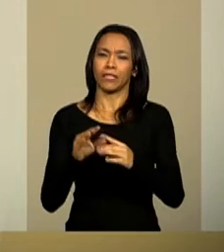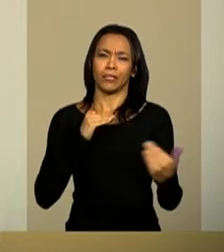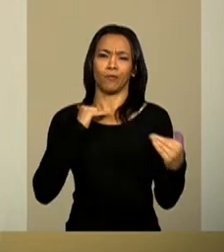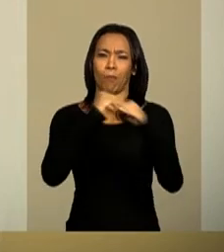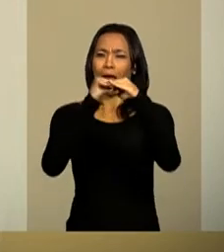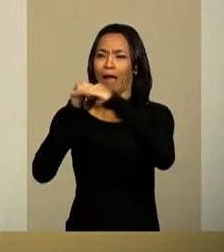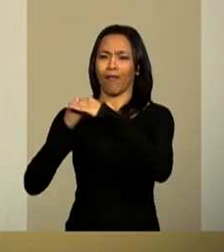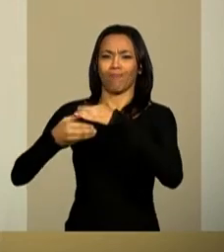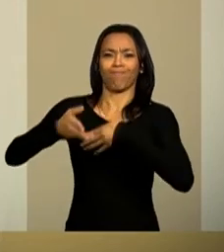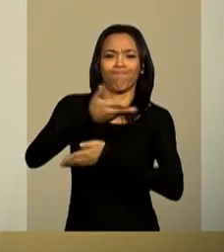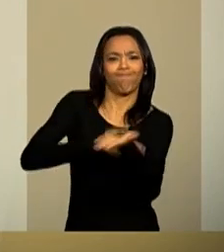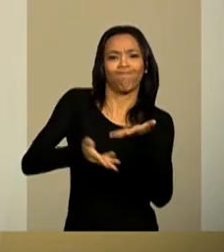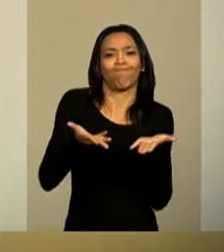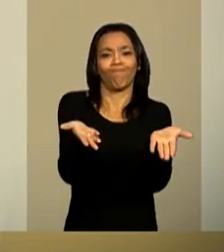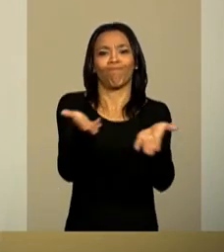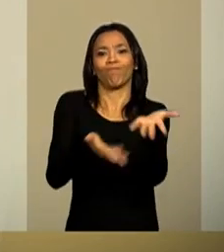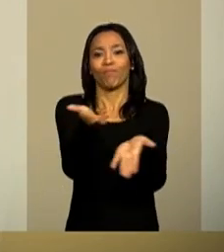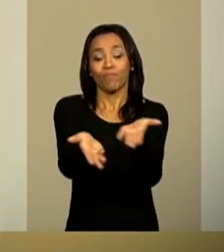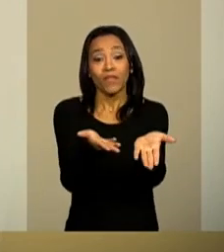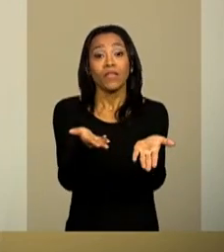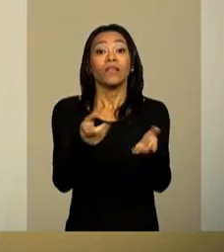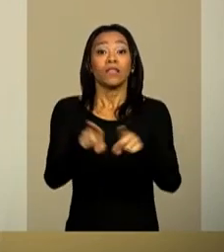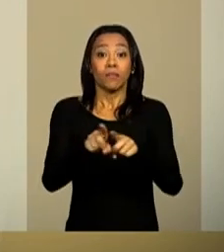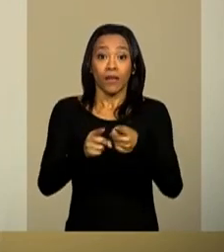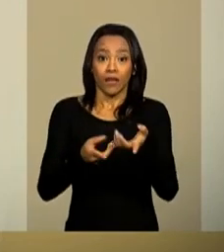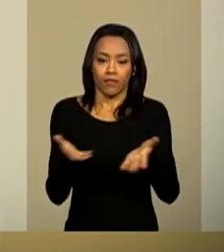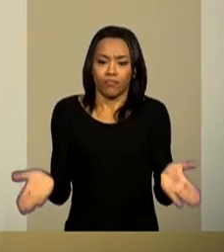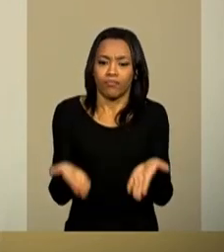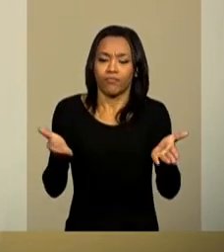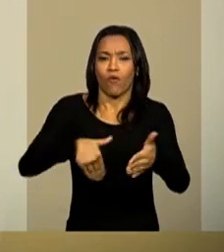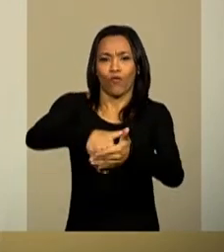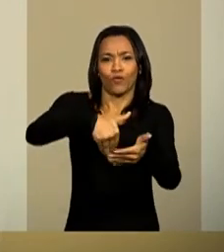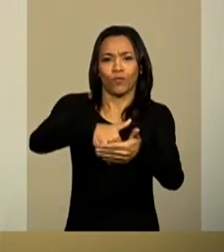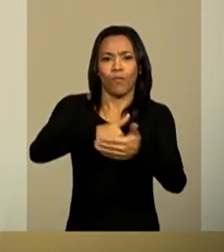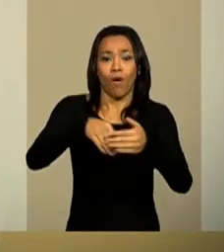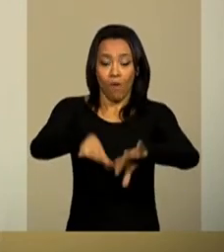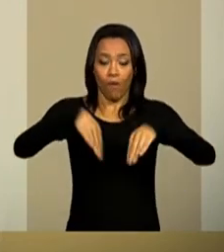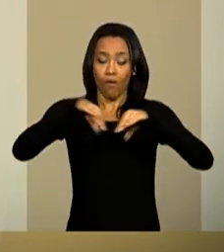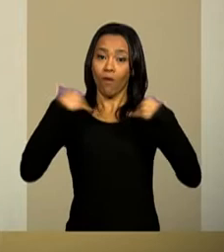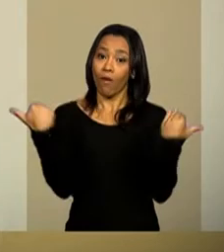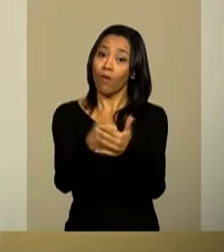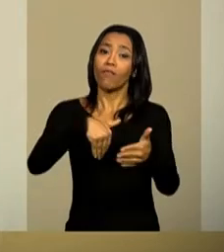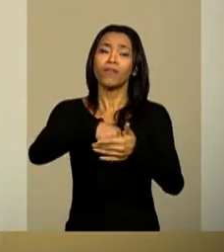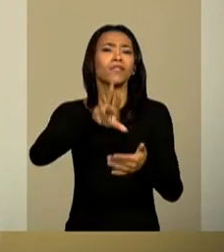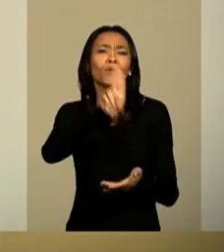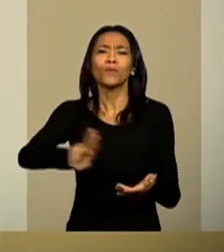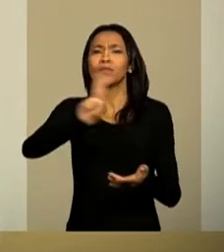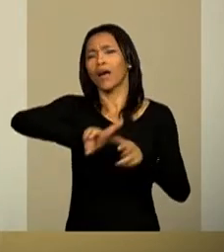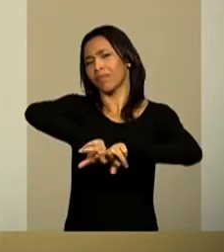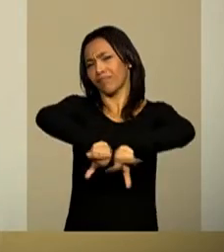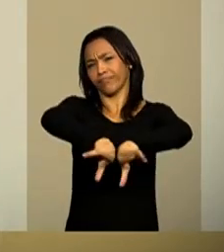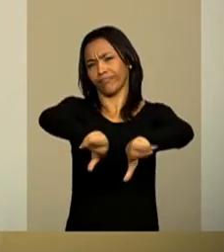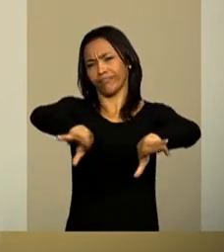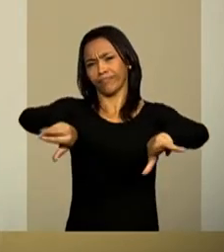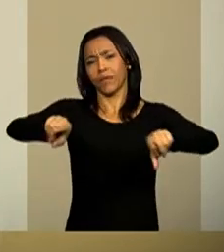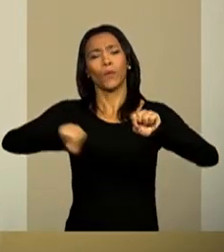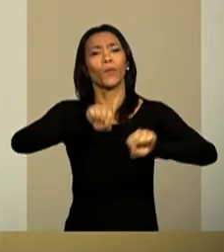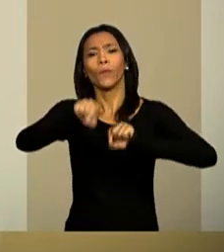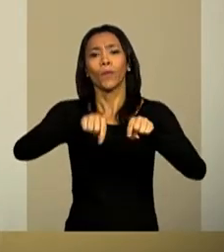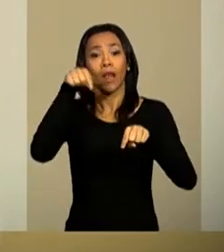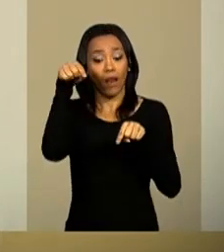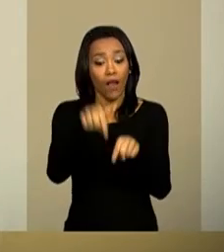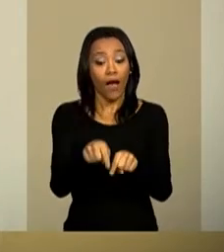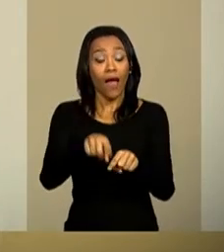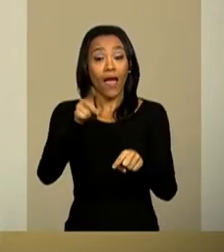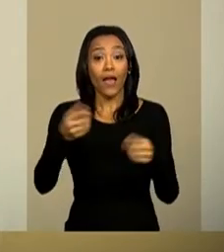nossos torcedores. Além de servir ao futebol, serão estádios multiuso. Vão funcionar também